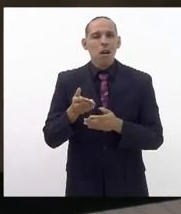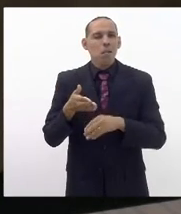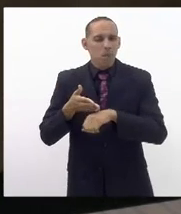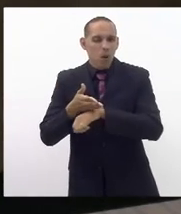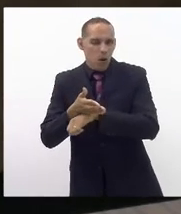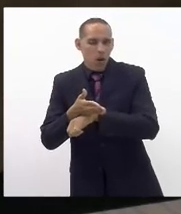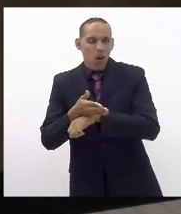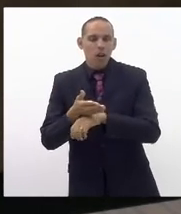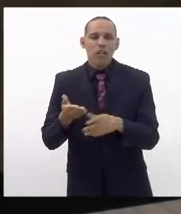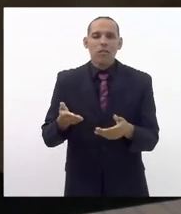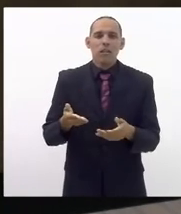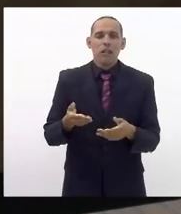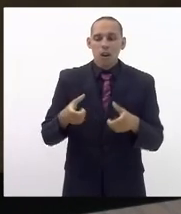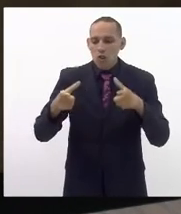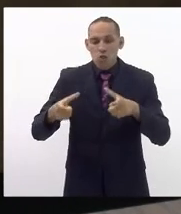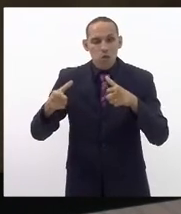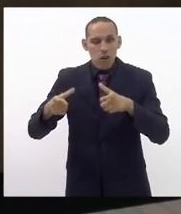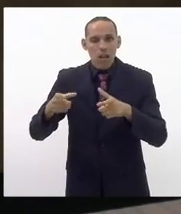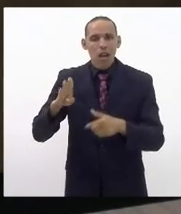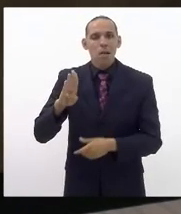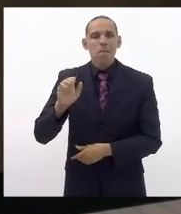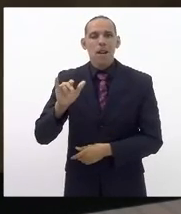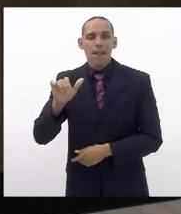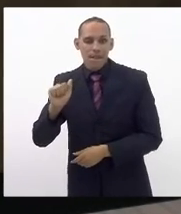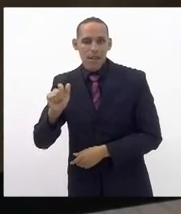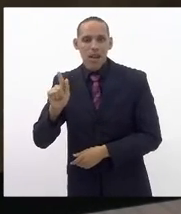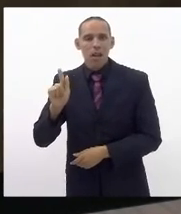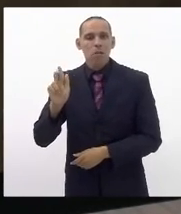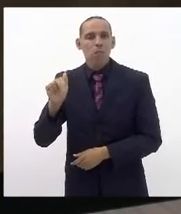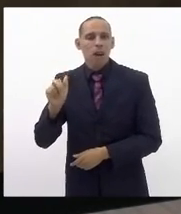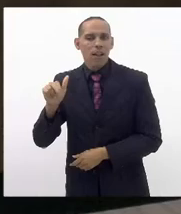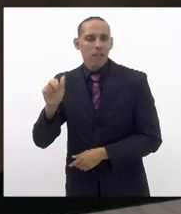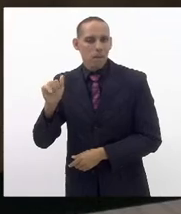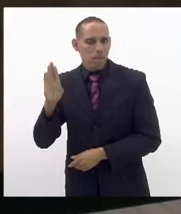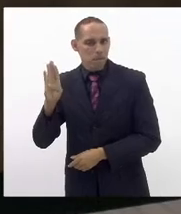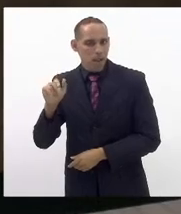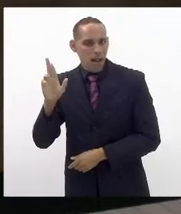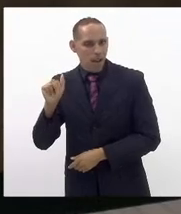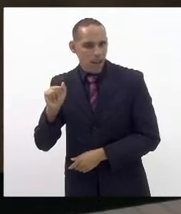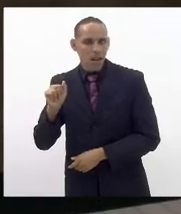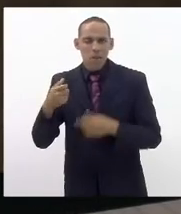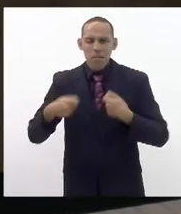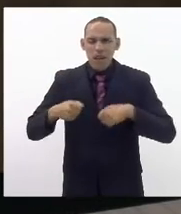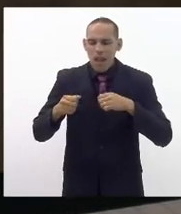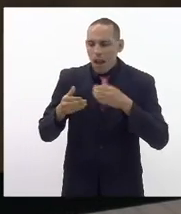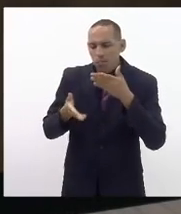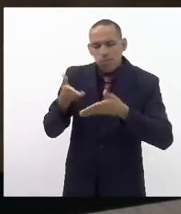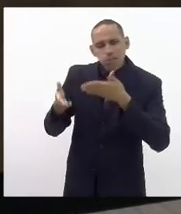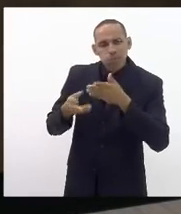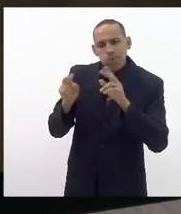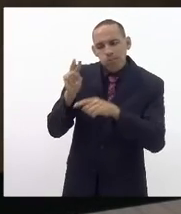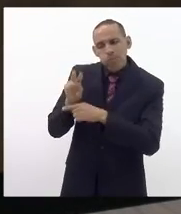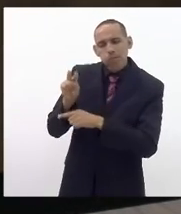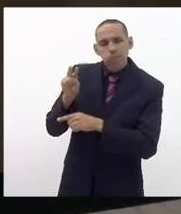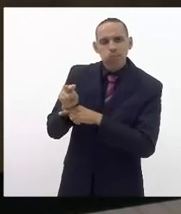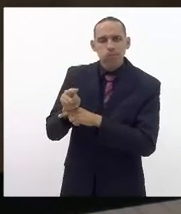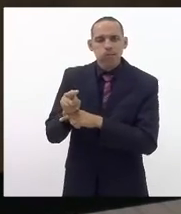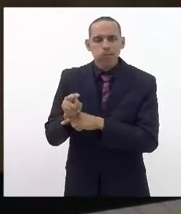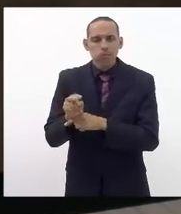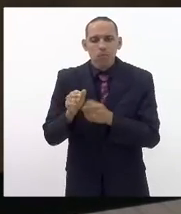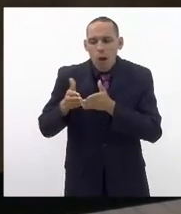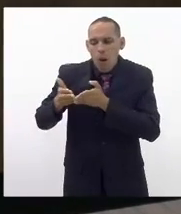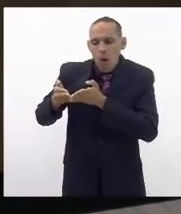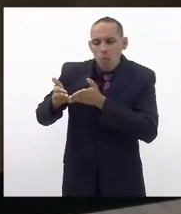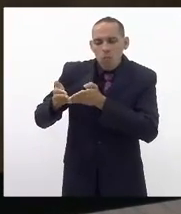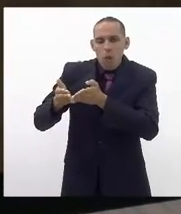Baía de Guanabara. É preciso de algum tipo de regulação, algum tipo de cuidado maior com a circulação das grandes embarcações